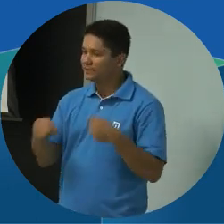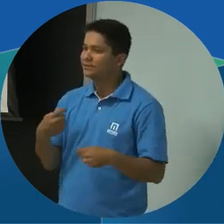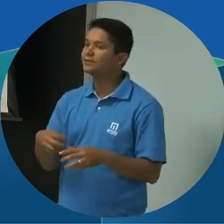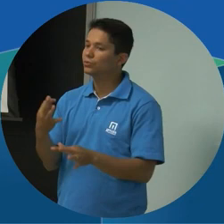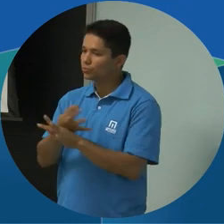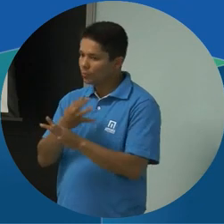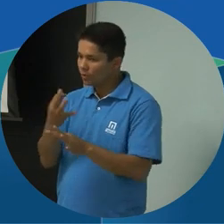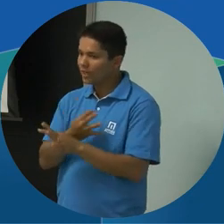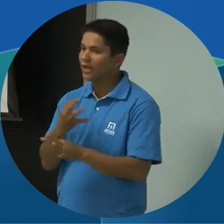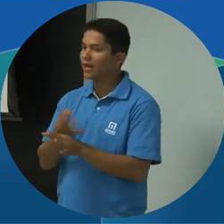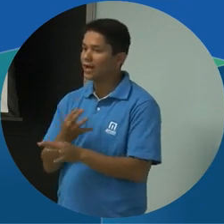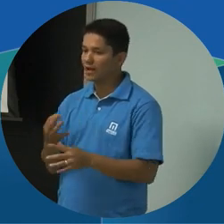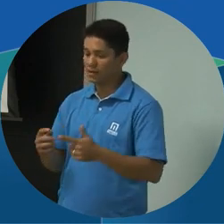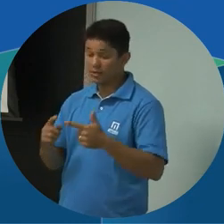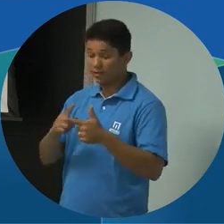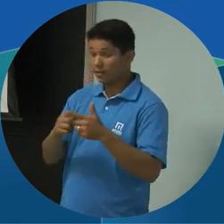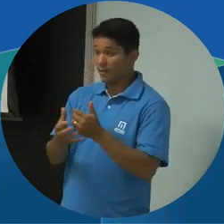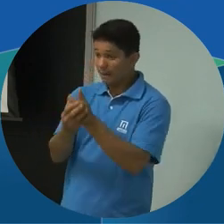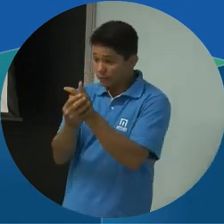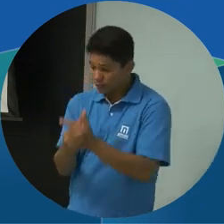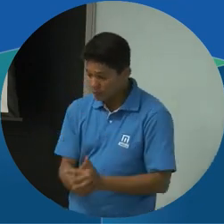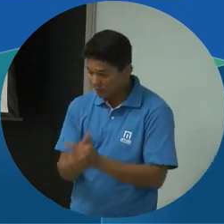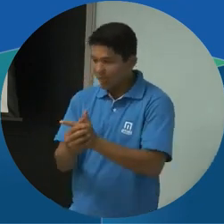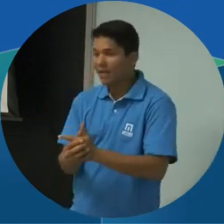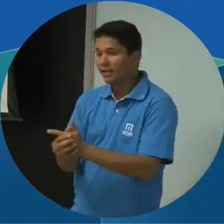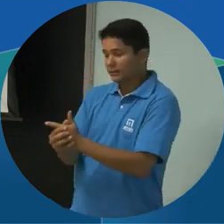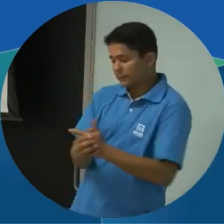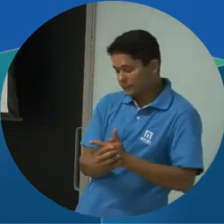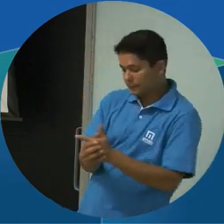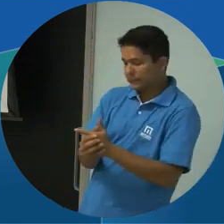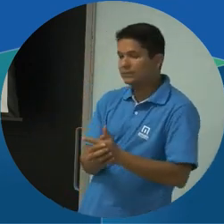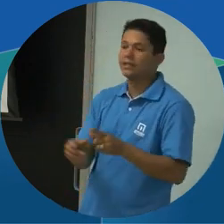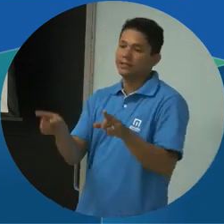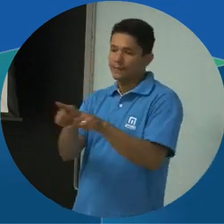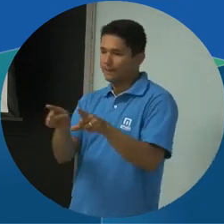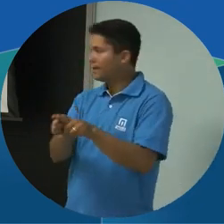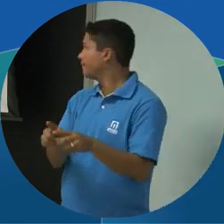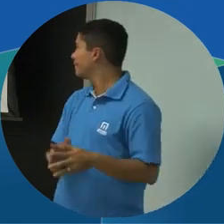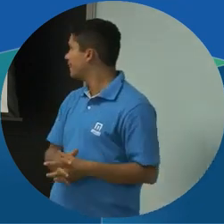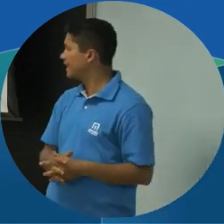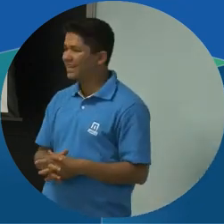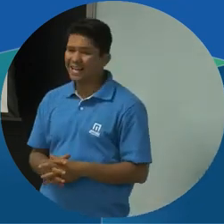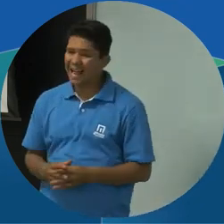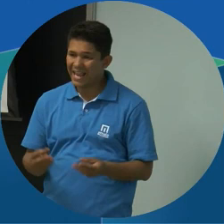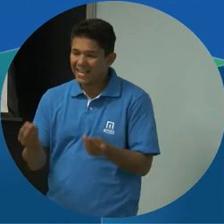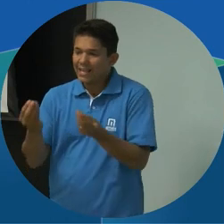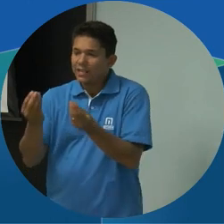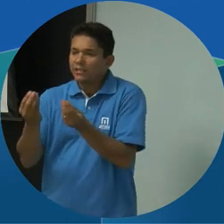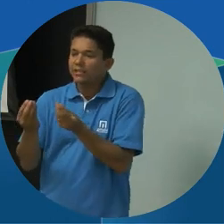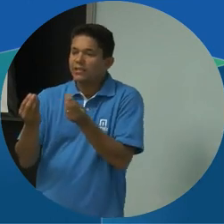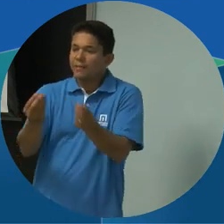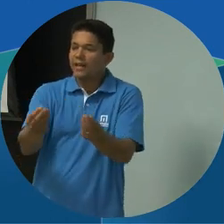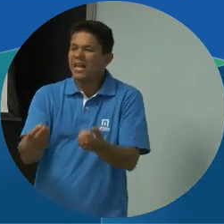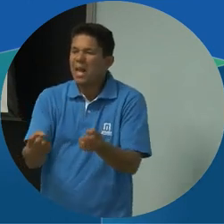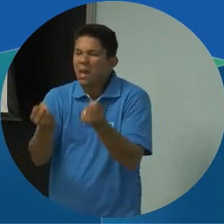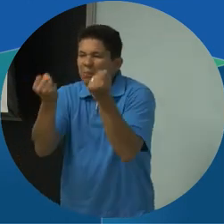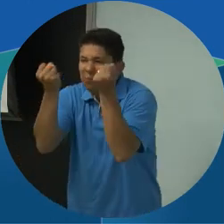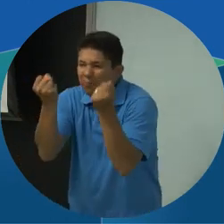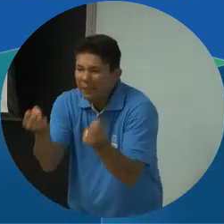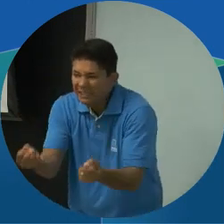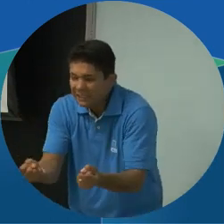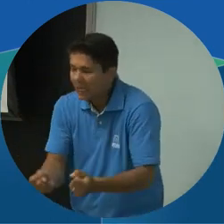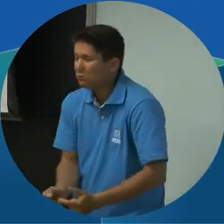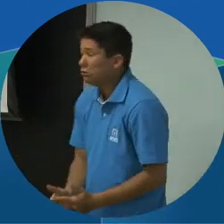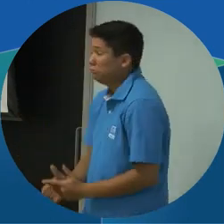força suficiente para sustentar. Ou seja, eu não vou poder colocar um equipamento extremamente pesado e nem com uma